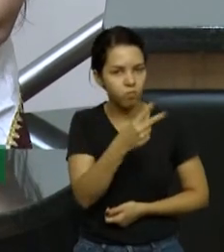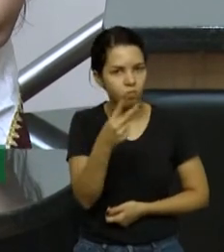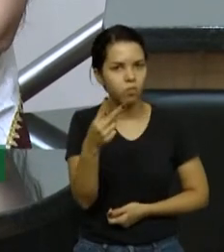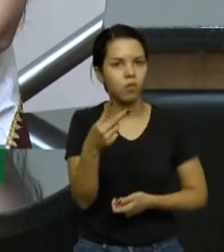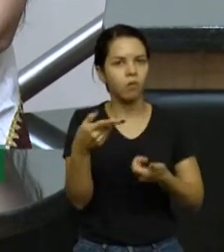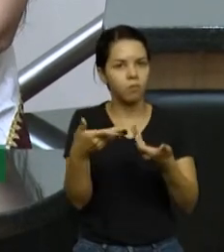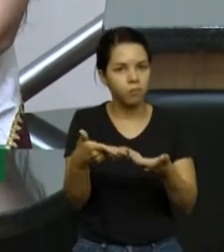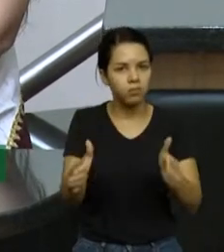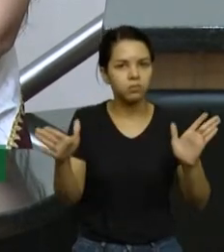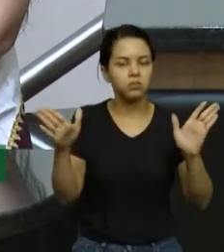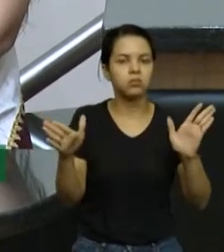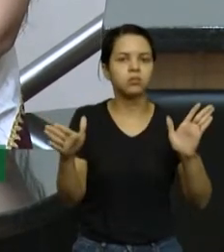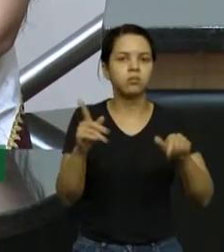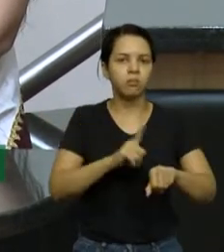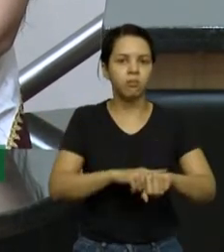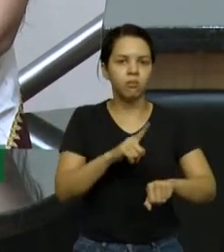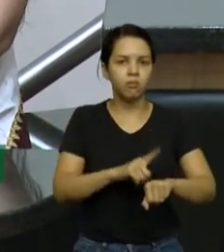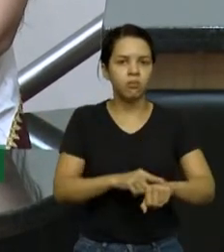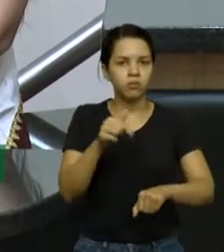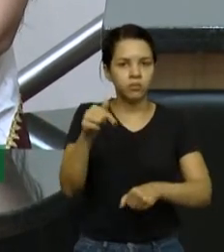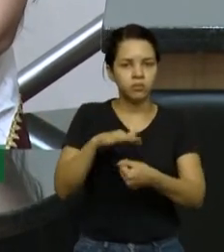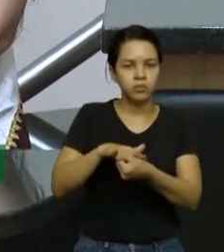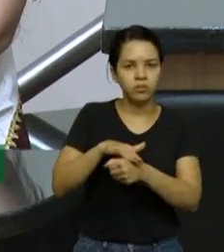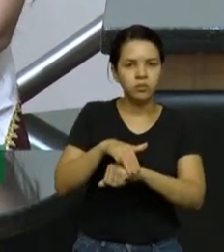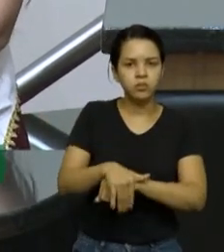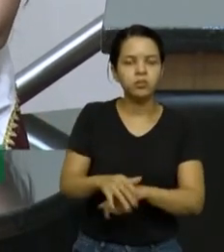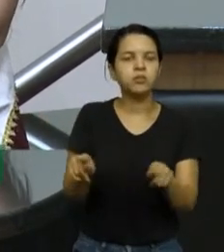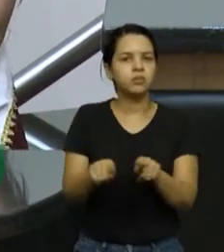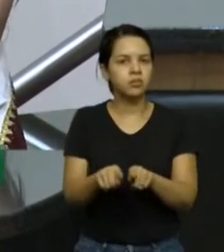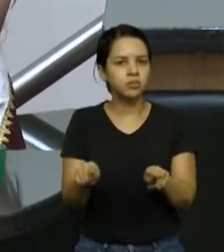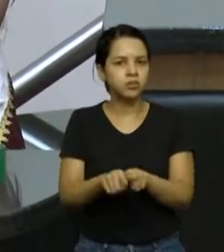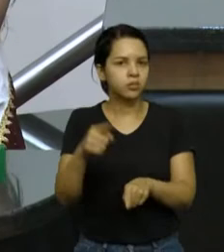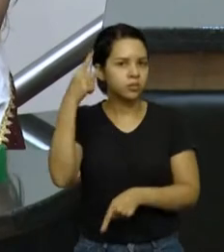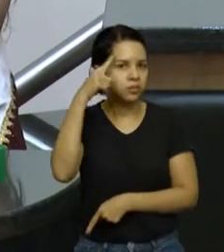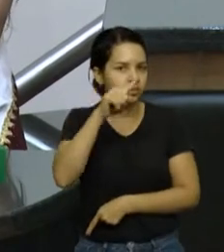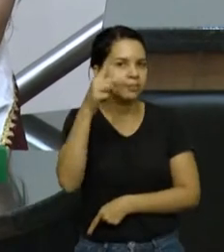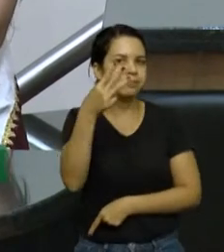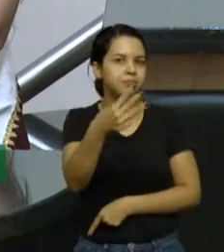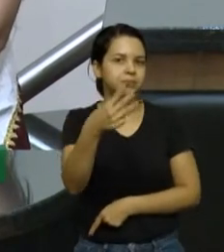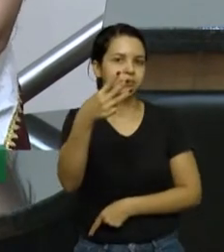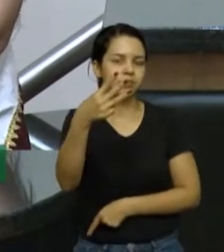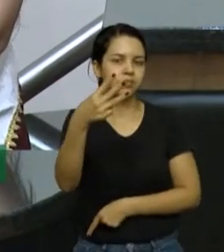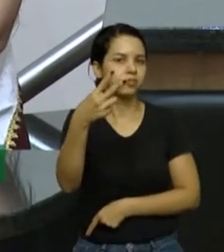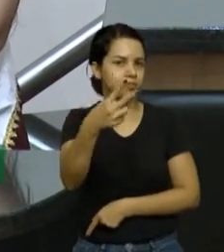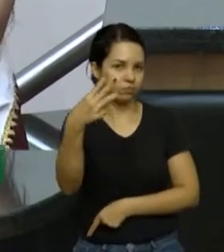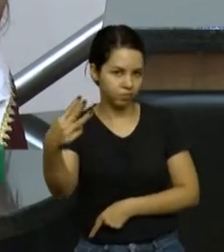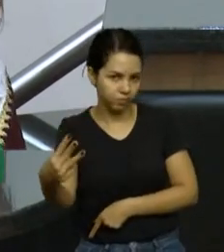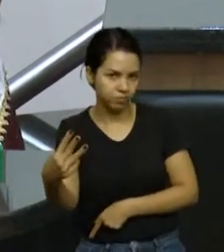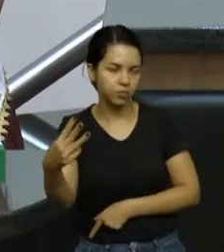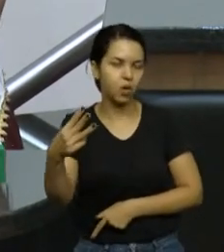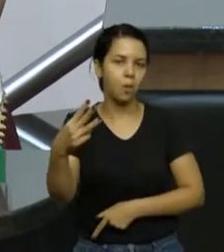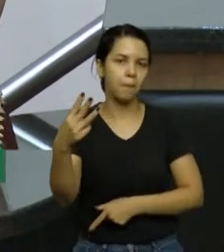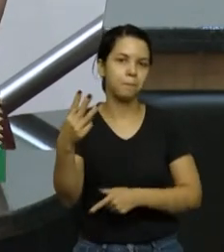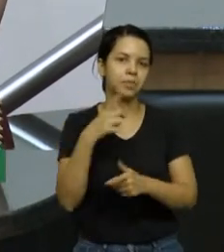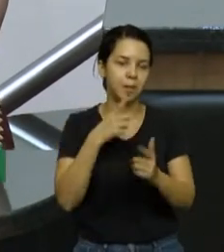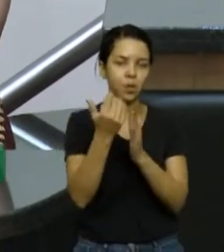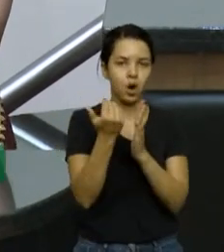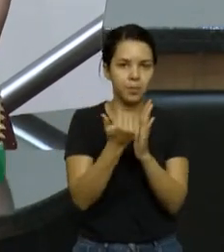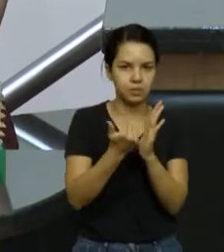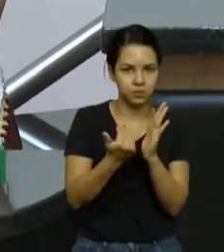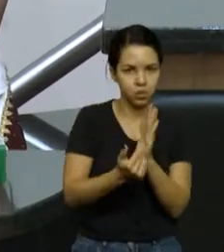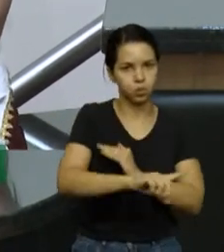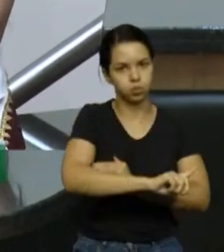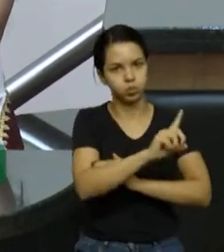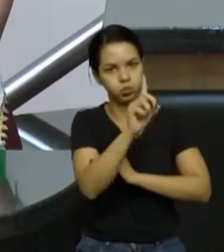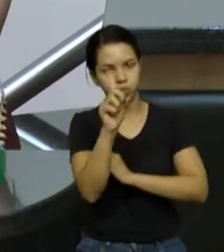abertura a partir das 19 horas. Também no dia 23, programações o dia todo, com shows aí,